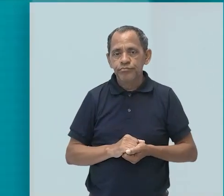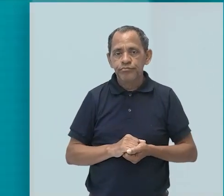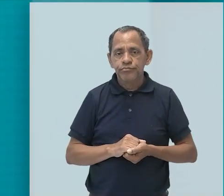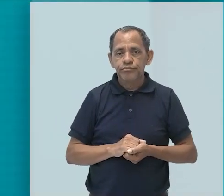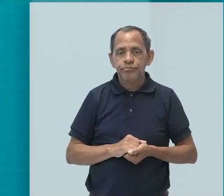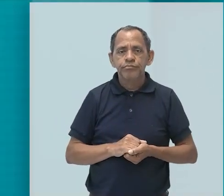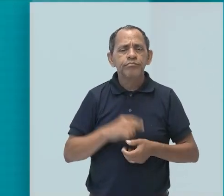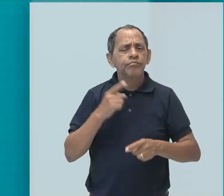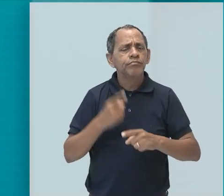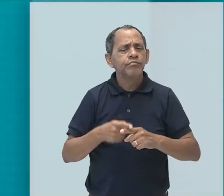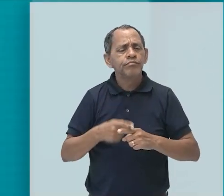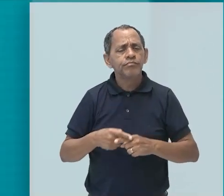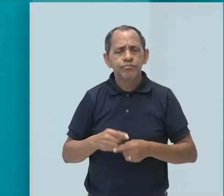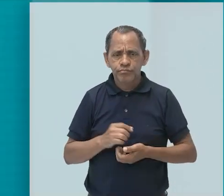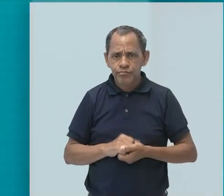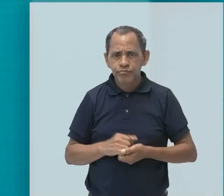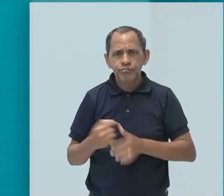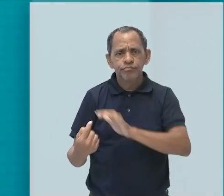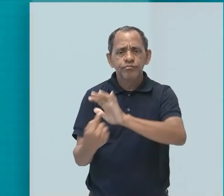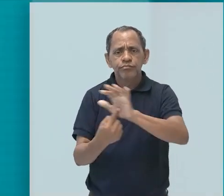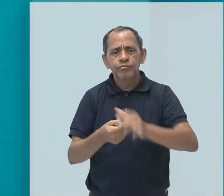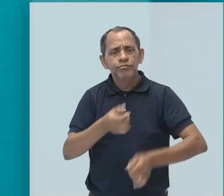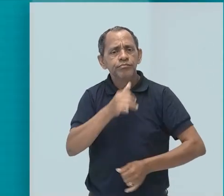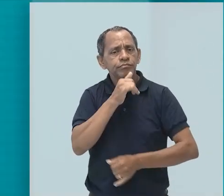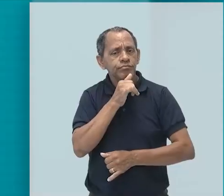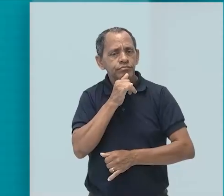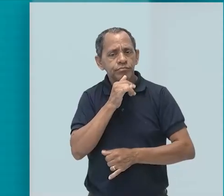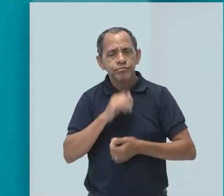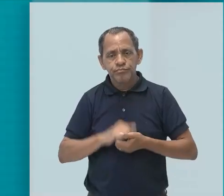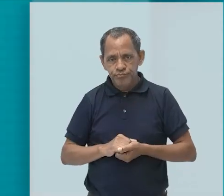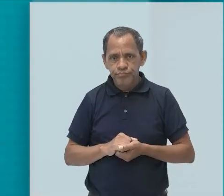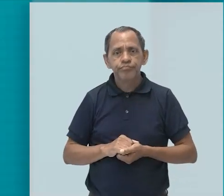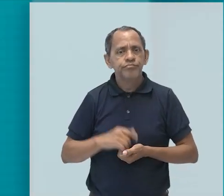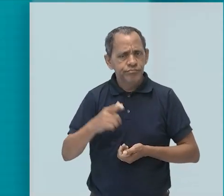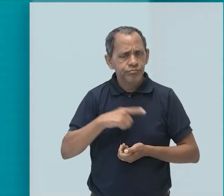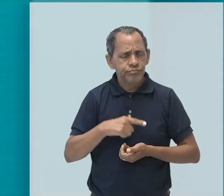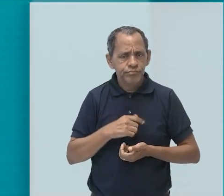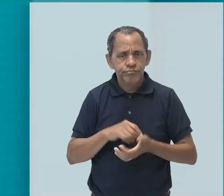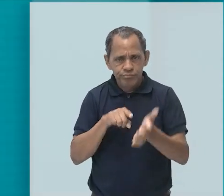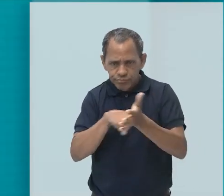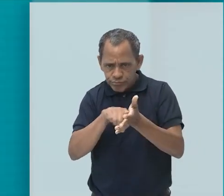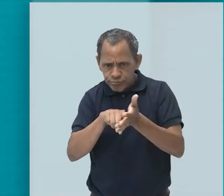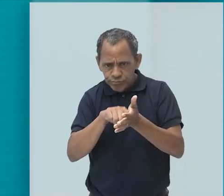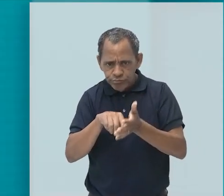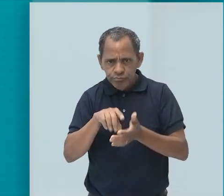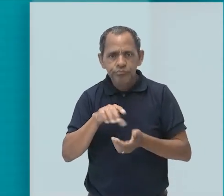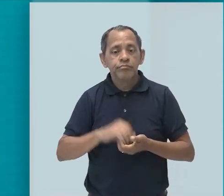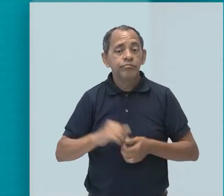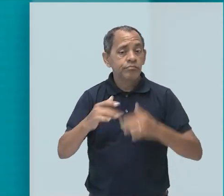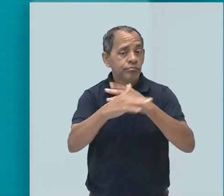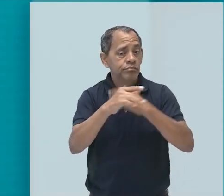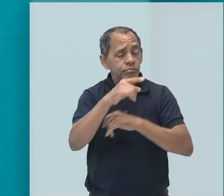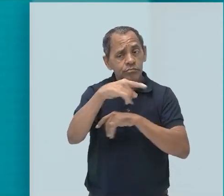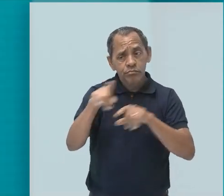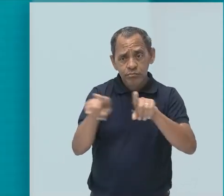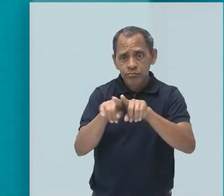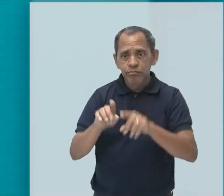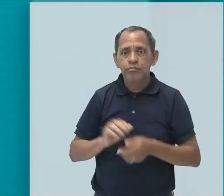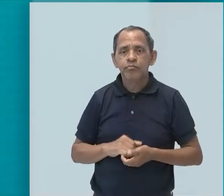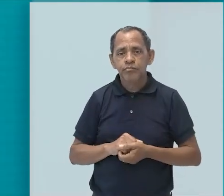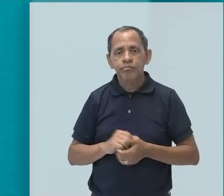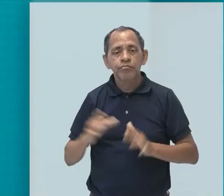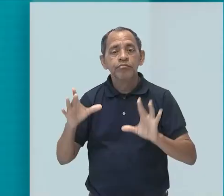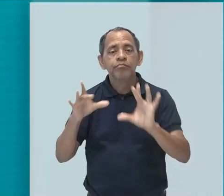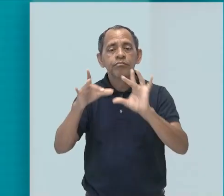trouxemos este exemplo da cidade de Parintins? Há estudos a respeito de outras cidades, ok? Porque para fazermos o link com